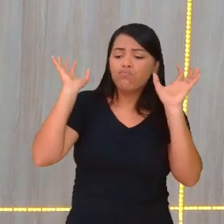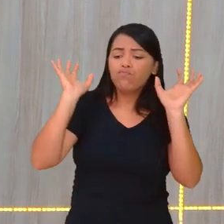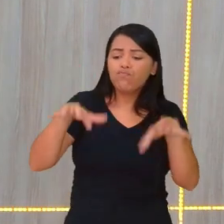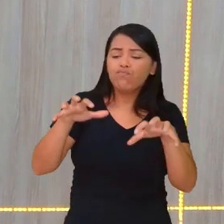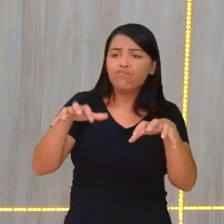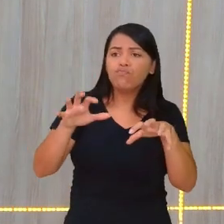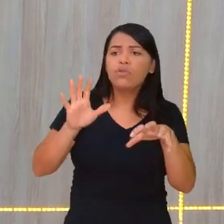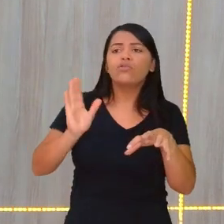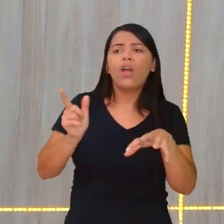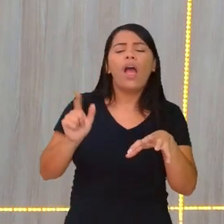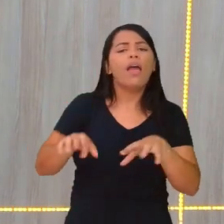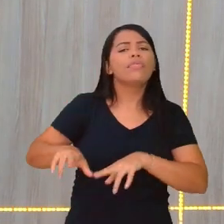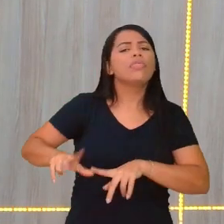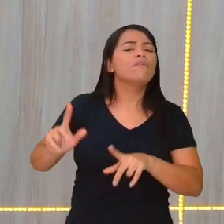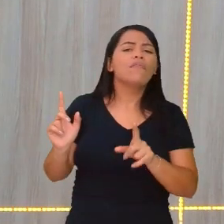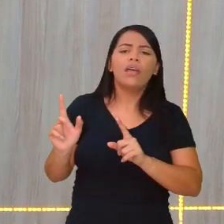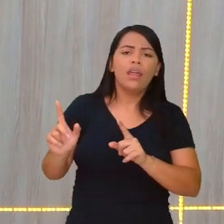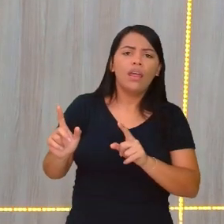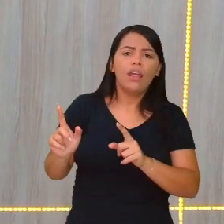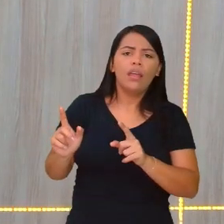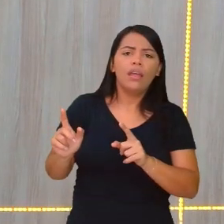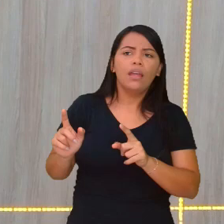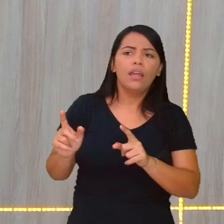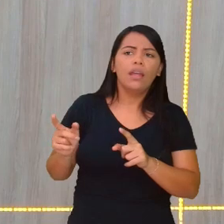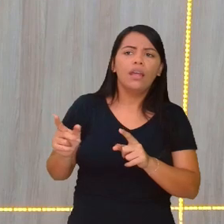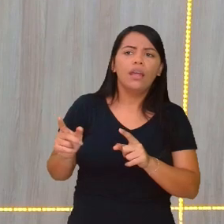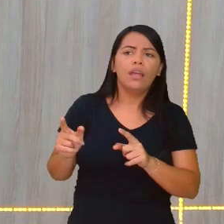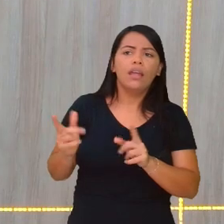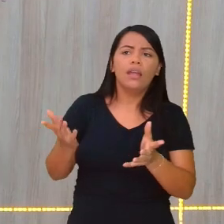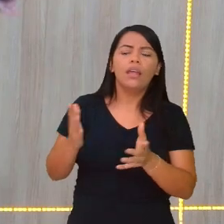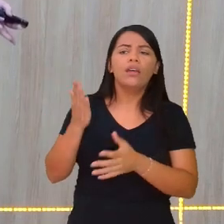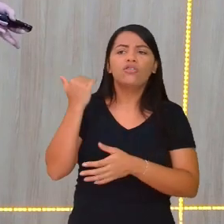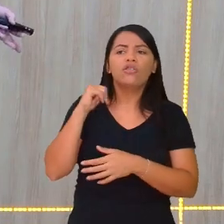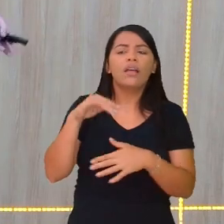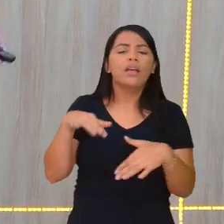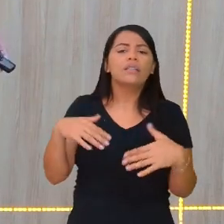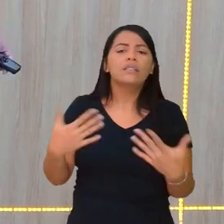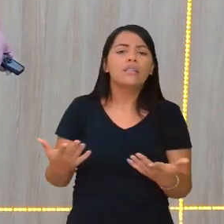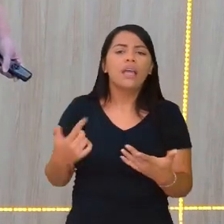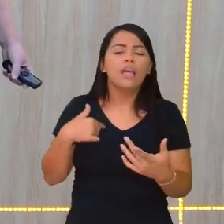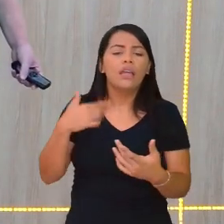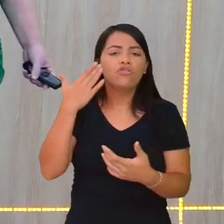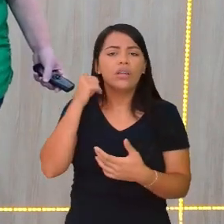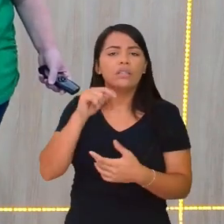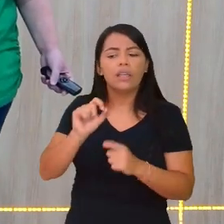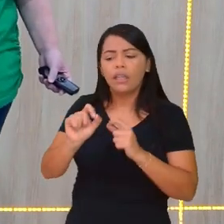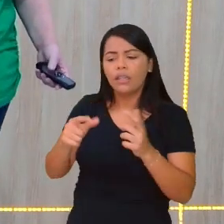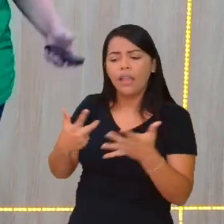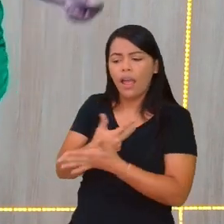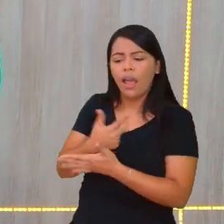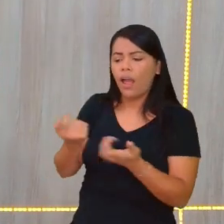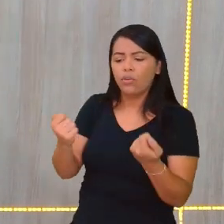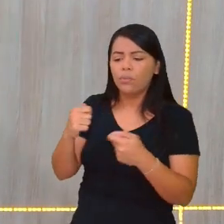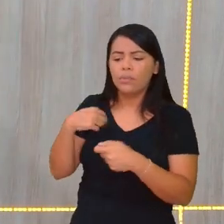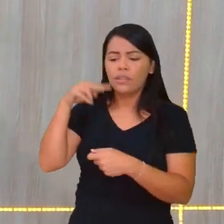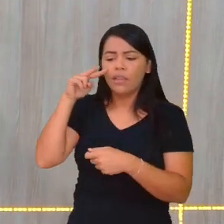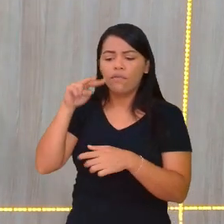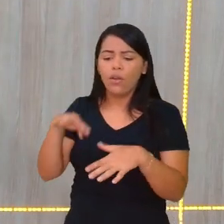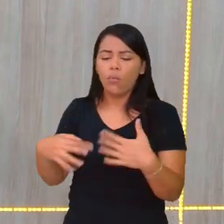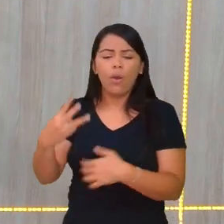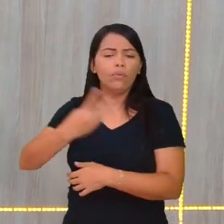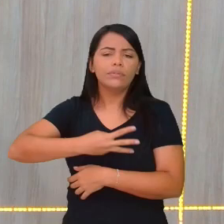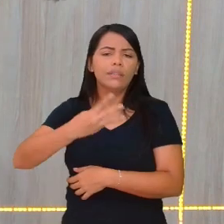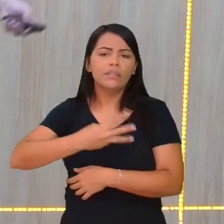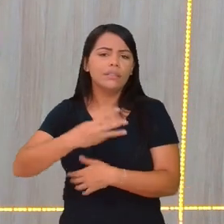precipitação já é diferente do que o maior temperatura, eu já sei que a questão está errada. Eu não preciso olhar o terceiro elemento. Certo, professor?